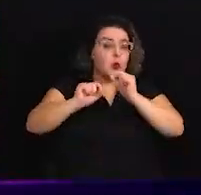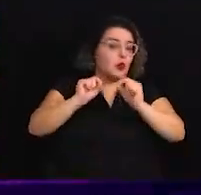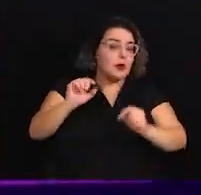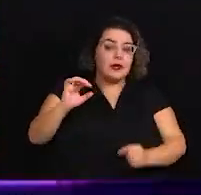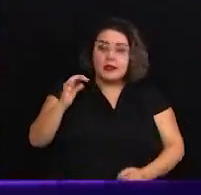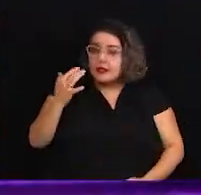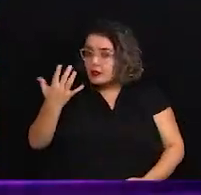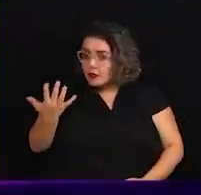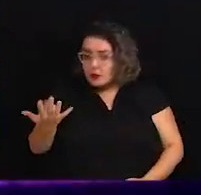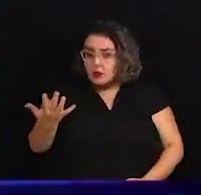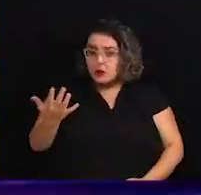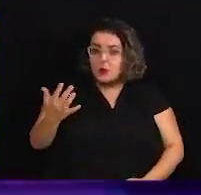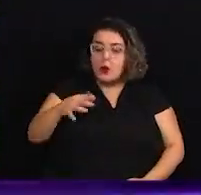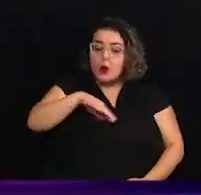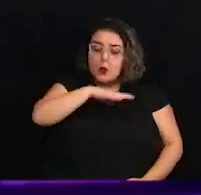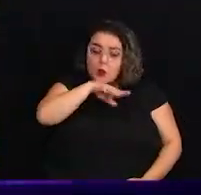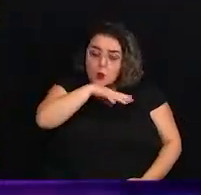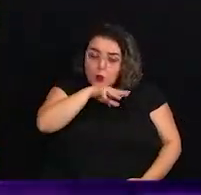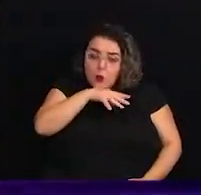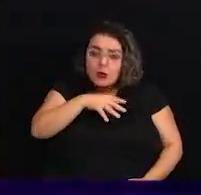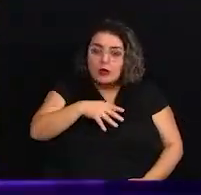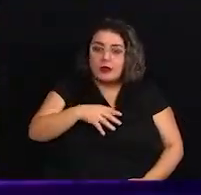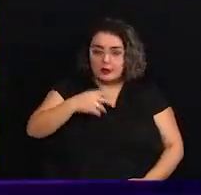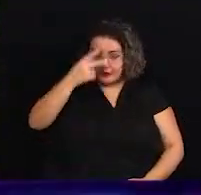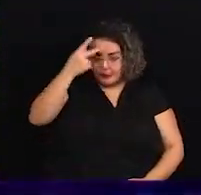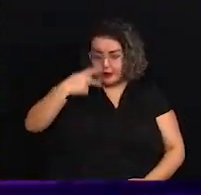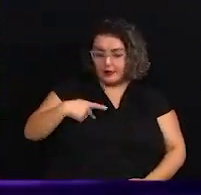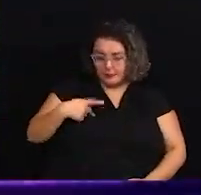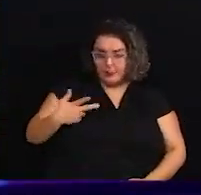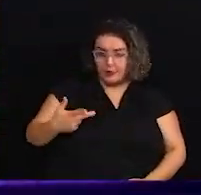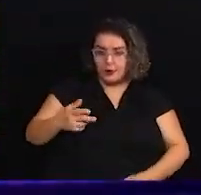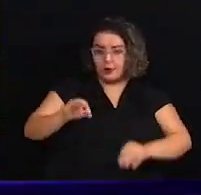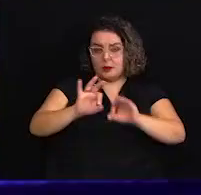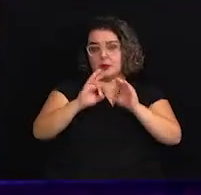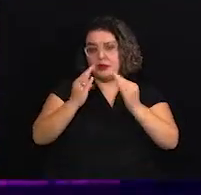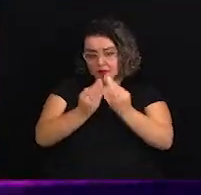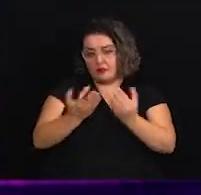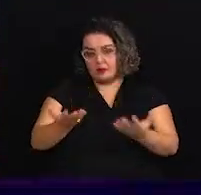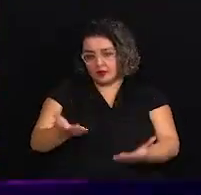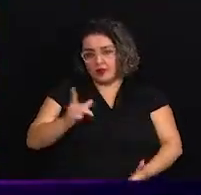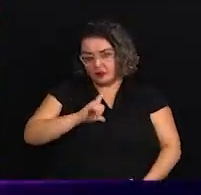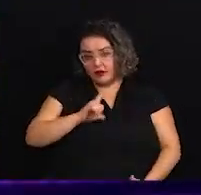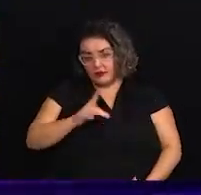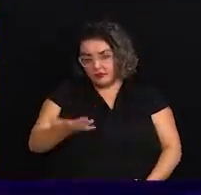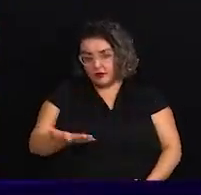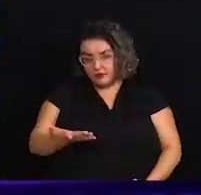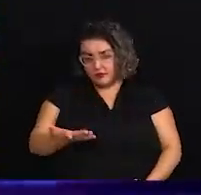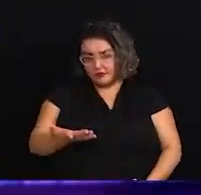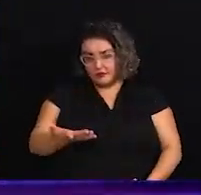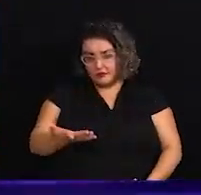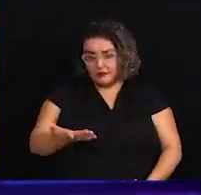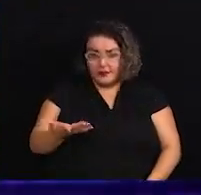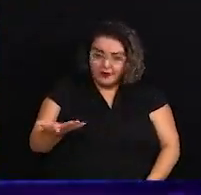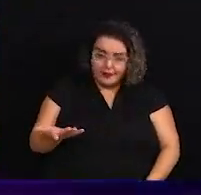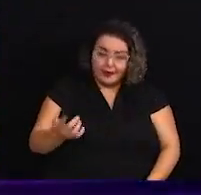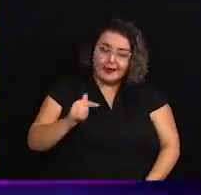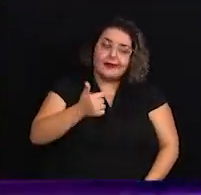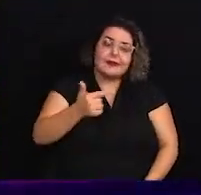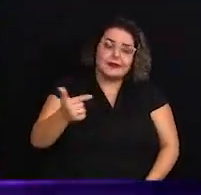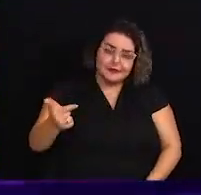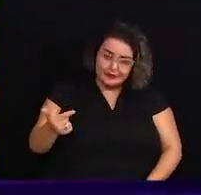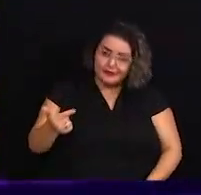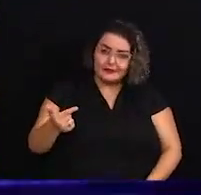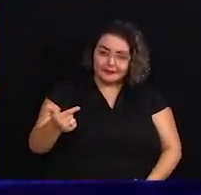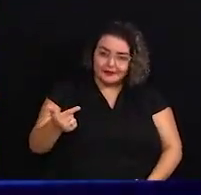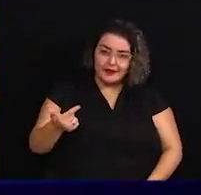e o que aconteceu com os bichinhos de estimação que ele teve em sua família. E quem também não teve